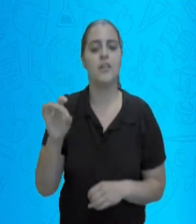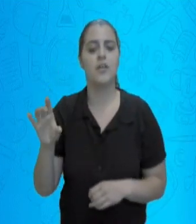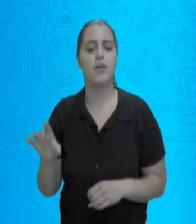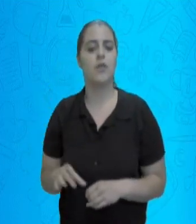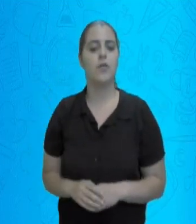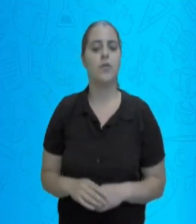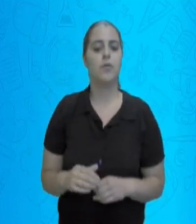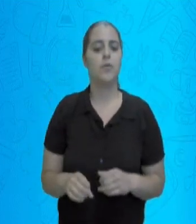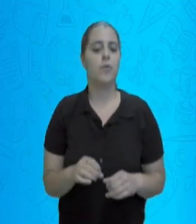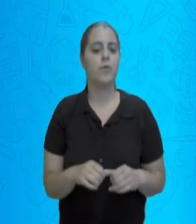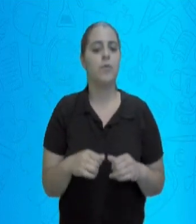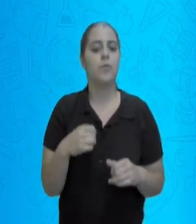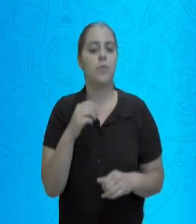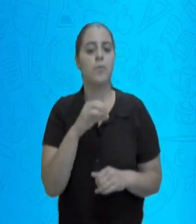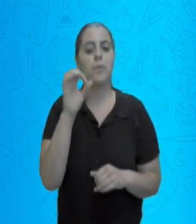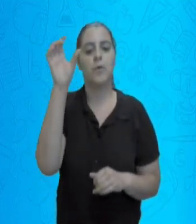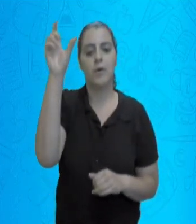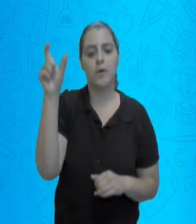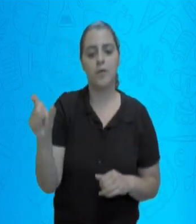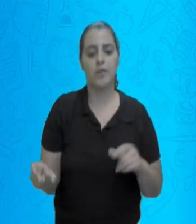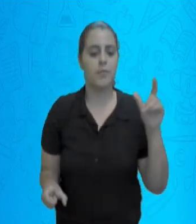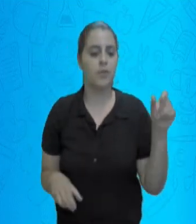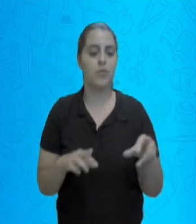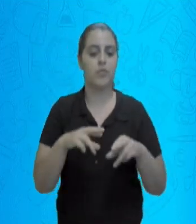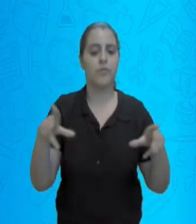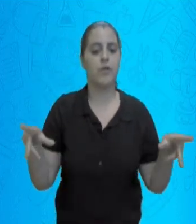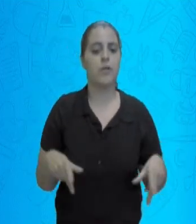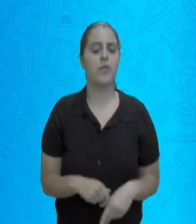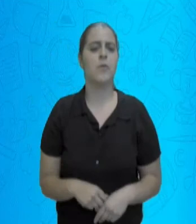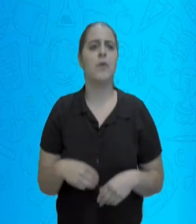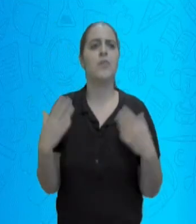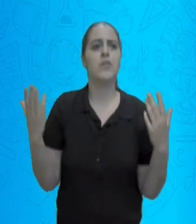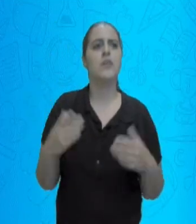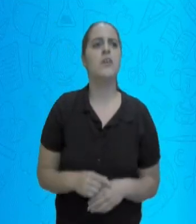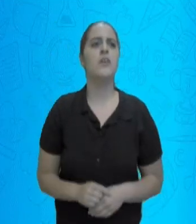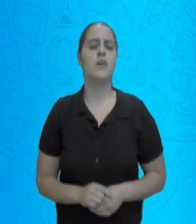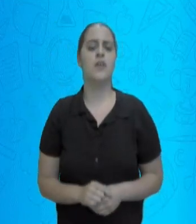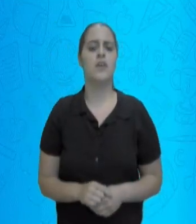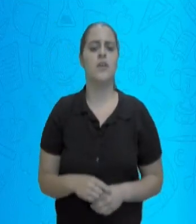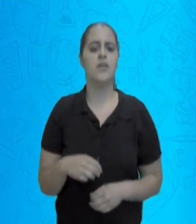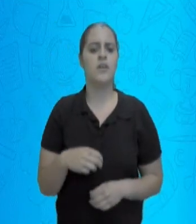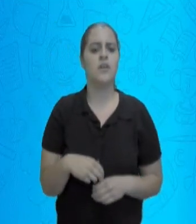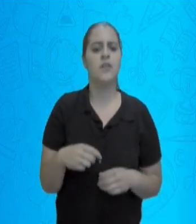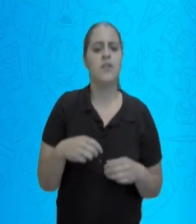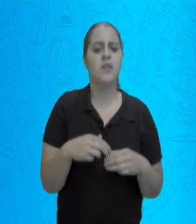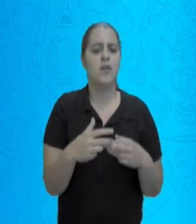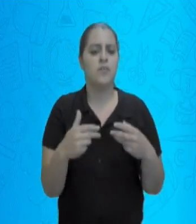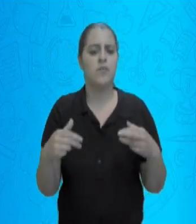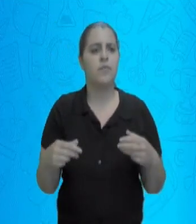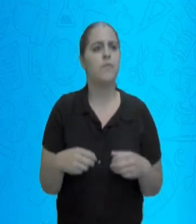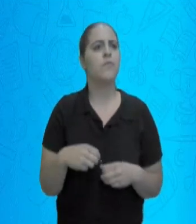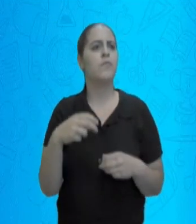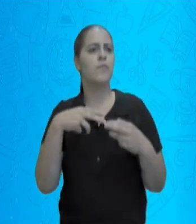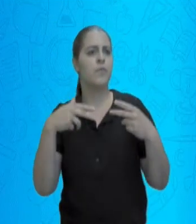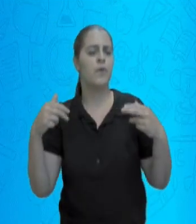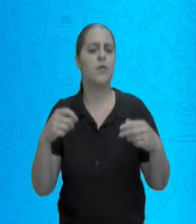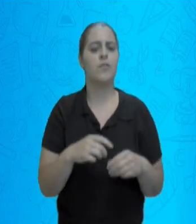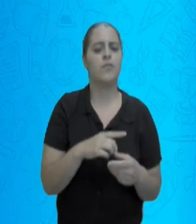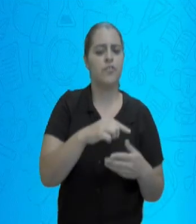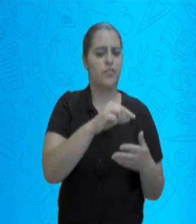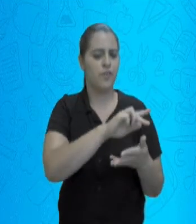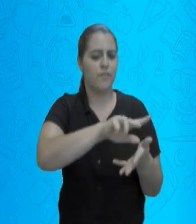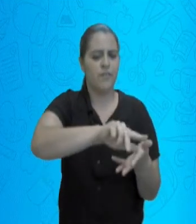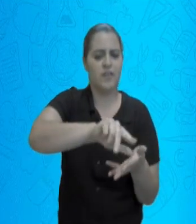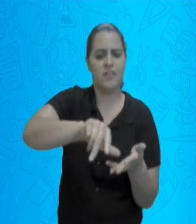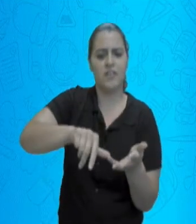com a sua individualidade. Mas o que é diversidade cultural? A diversidade cultural